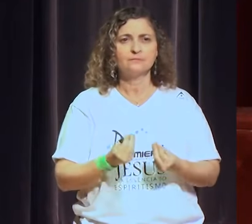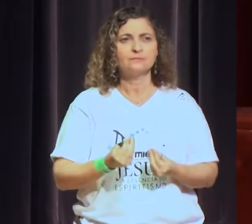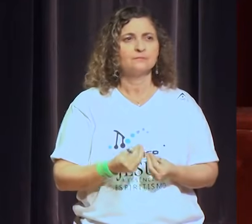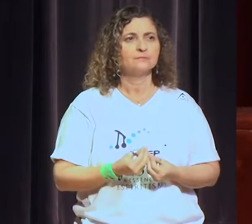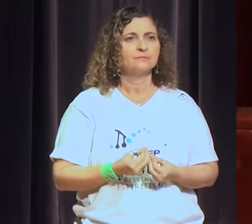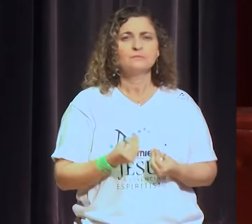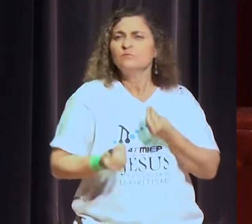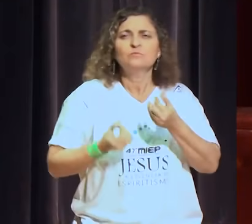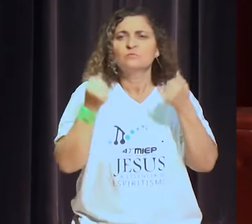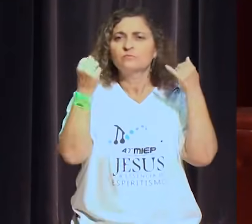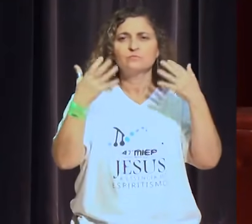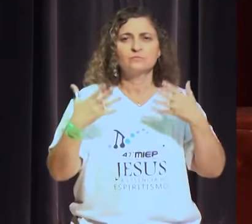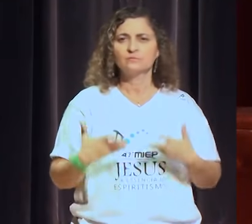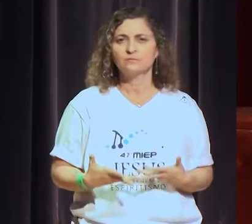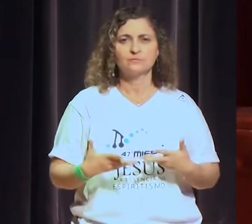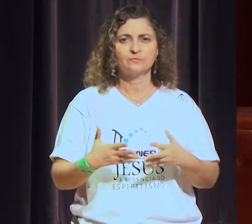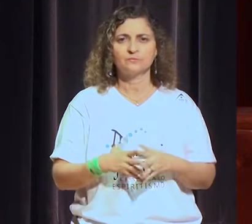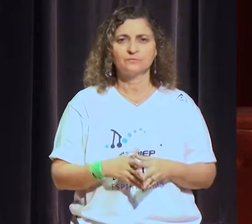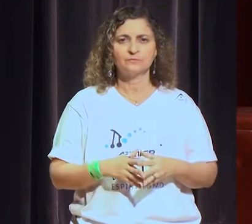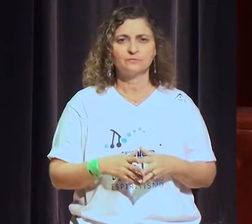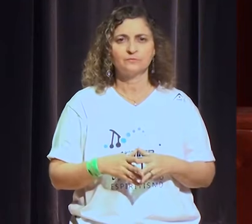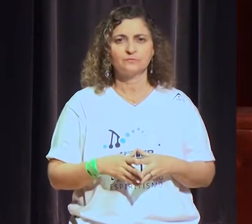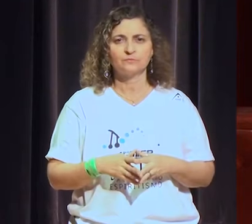Explica isso.